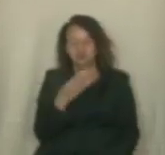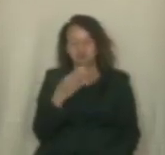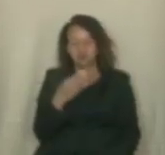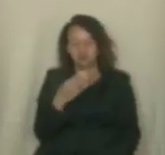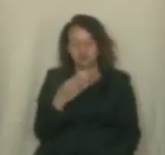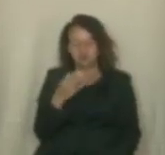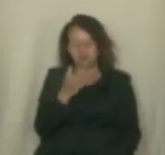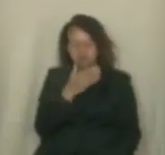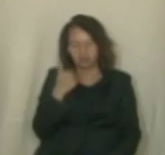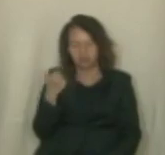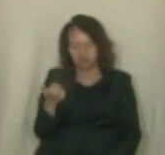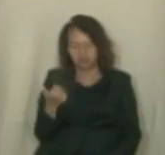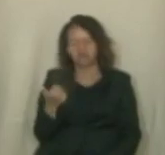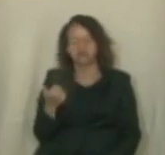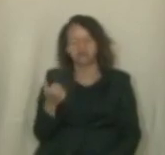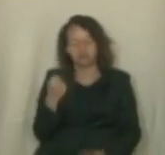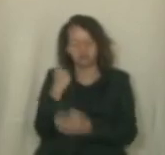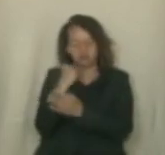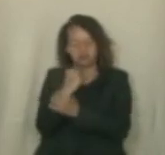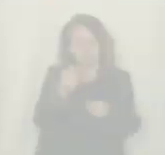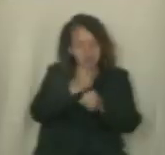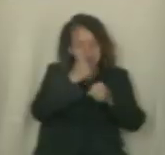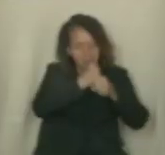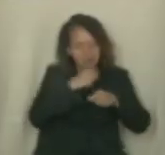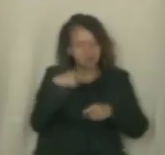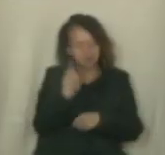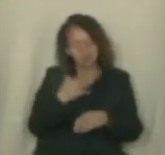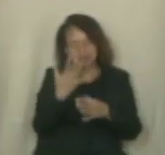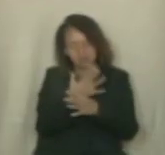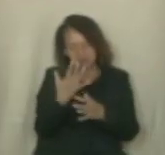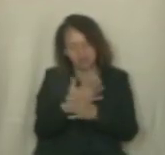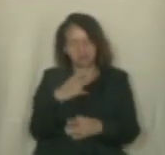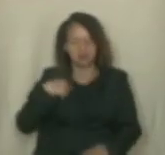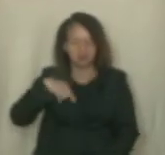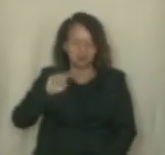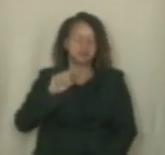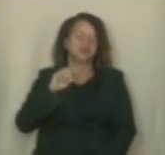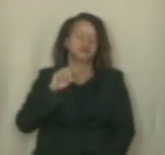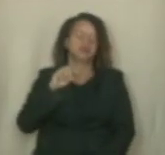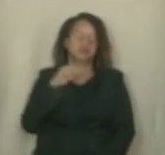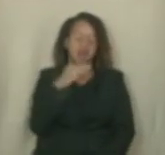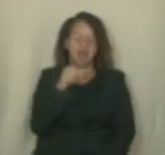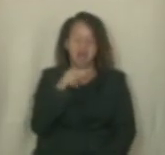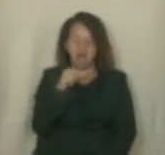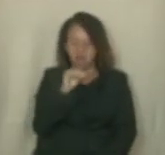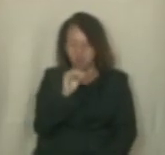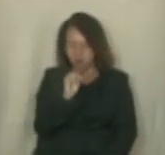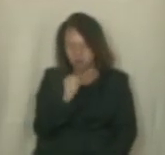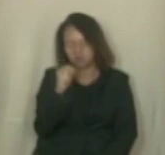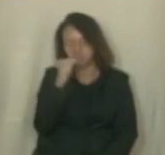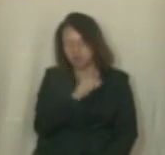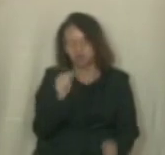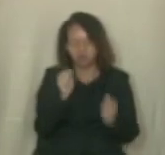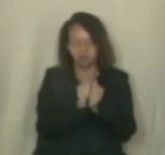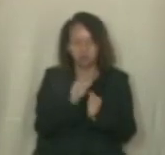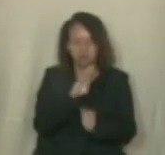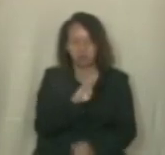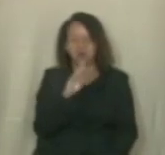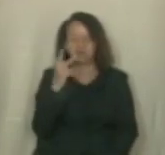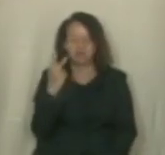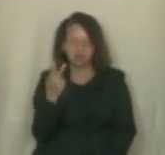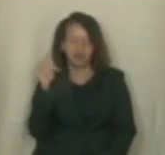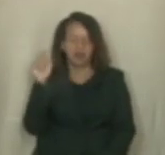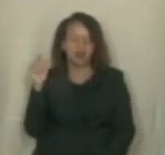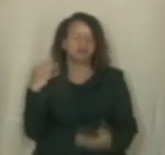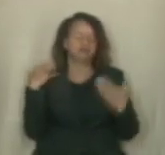que dá a melhor seguridade às encostas da nossa cidade. A gente teve lá com o próprio vereador Marco Aurélio sábado, lá no Largo da Bomba do Emetério. Vereador, quero